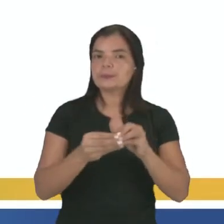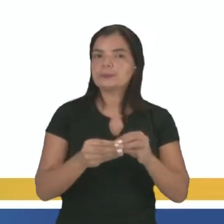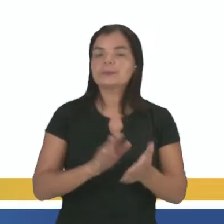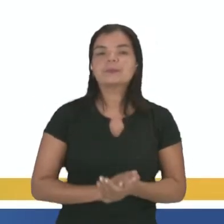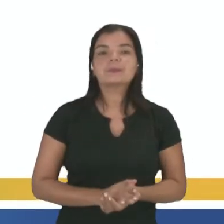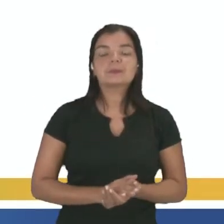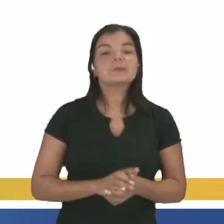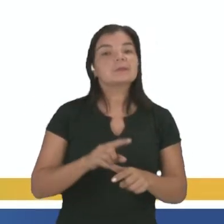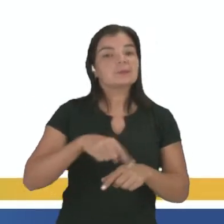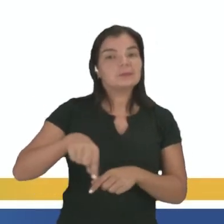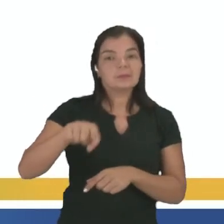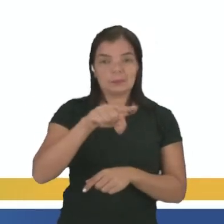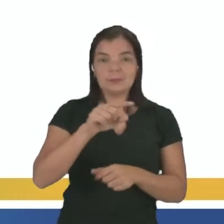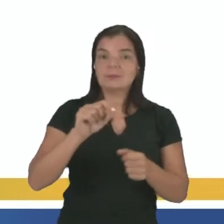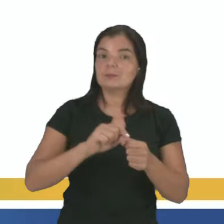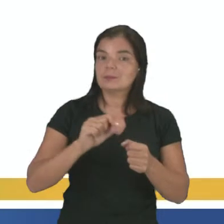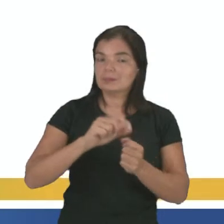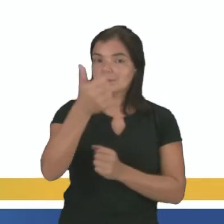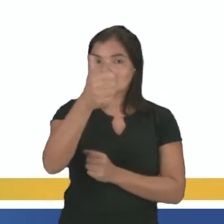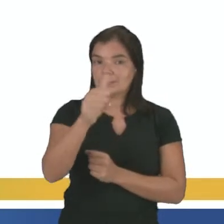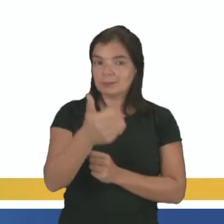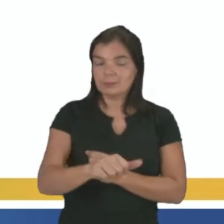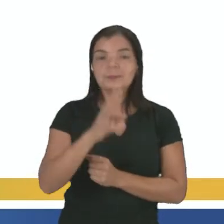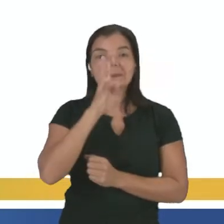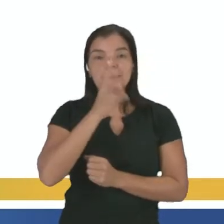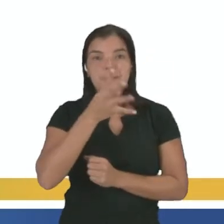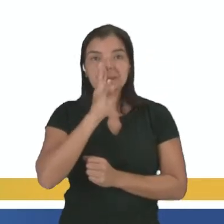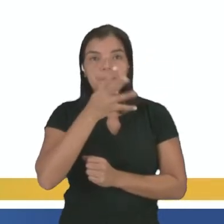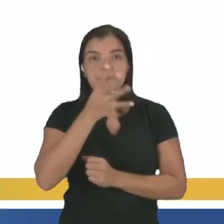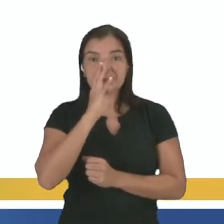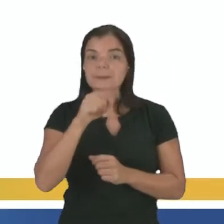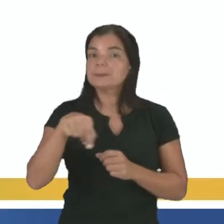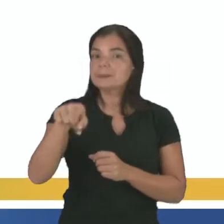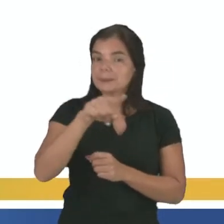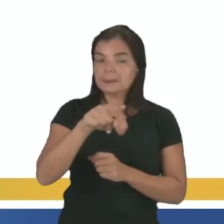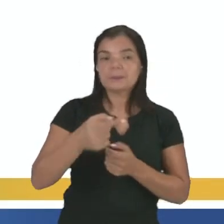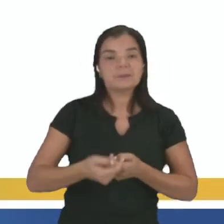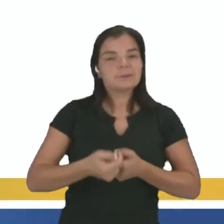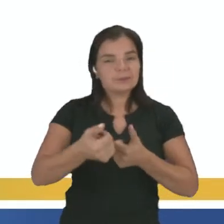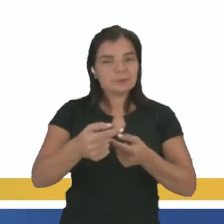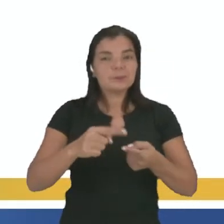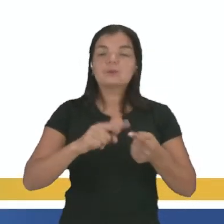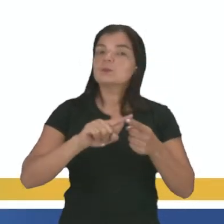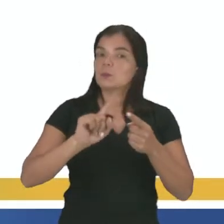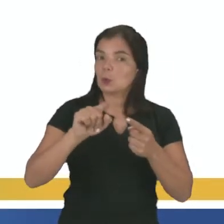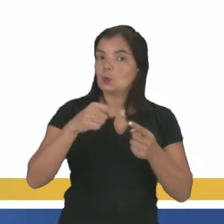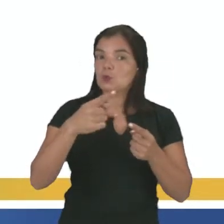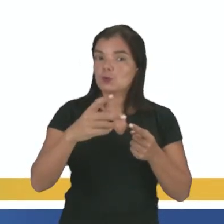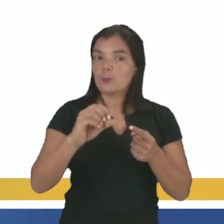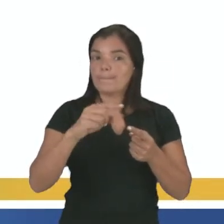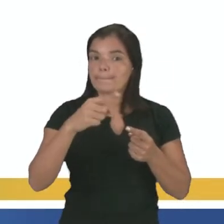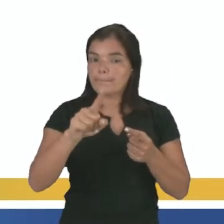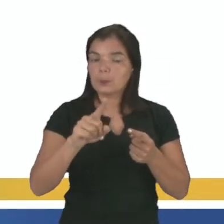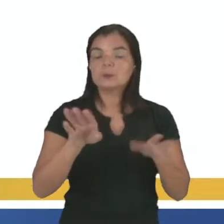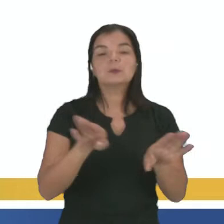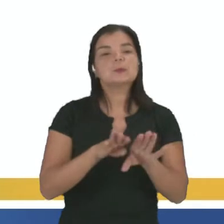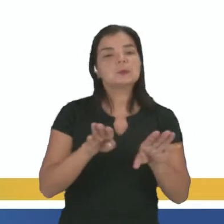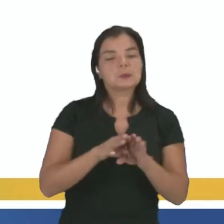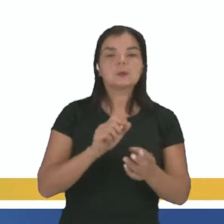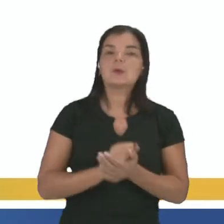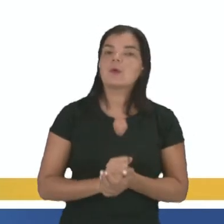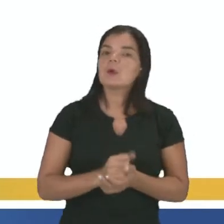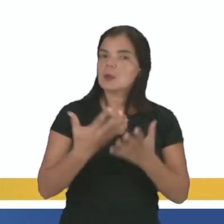o espaço em que você faz a avaliação crítica, ou seja, você cita os prós, né, que é o